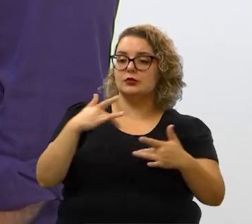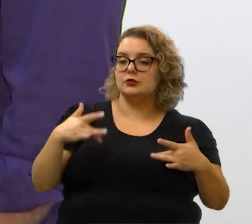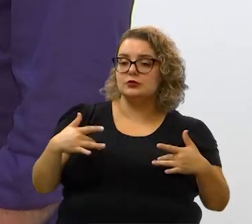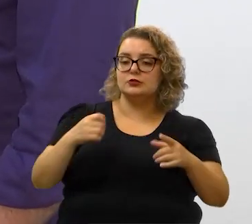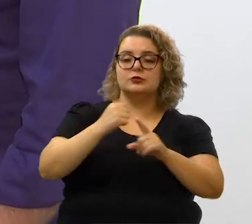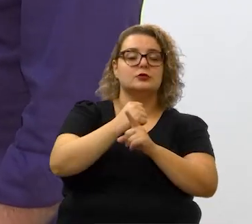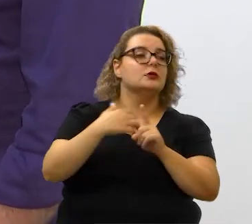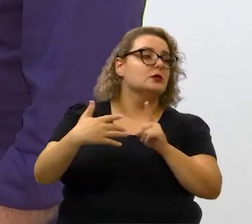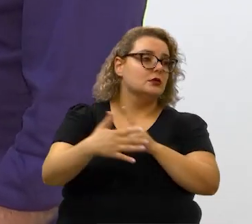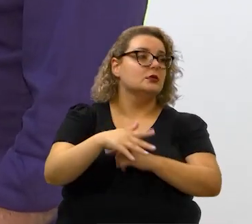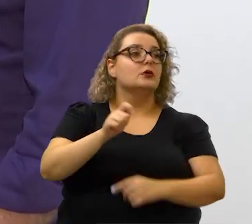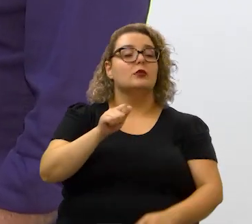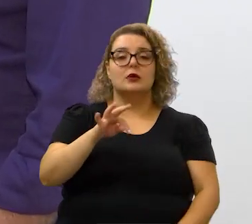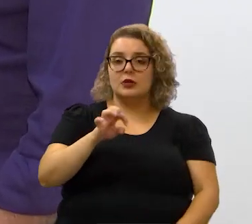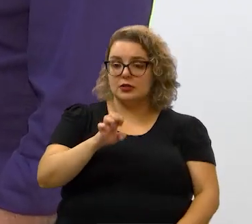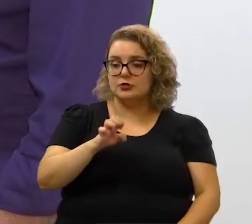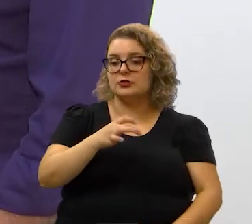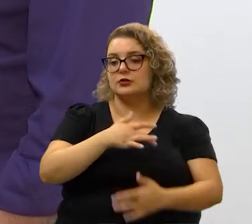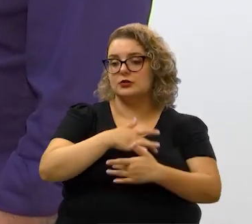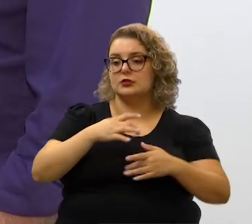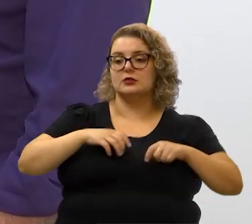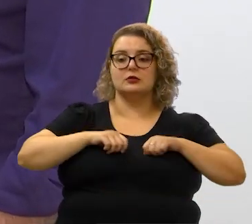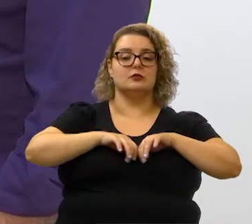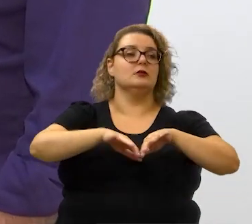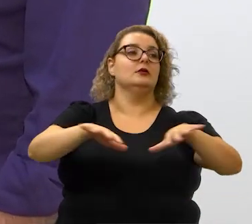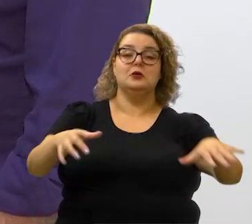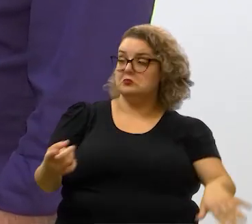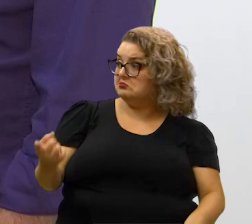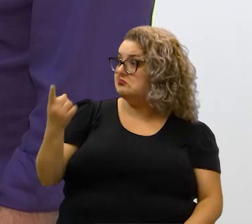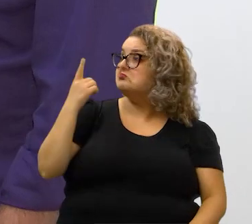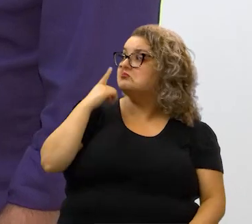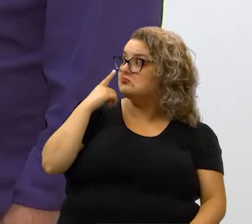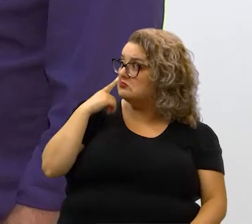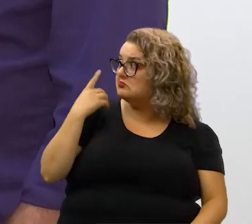sociais. Então, o trabalho do agente de saúde, ele é muito amplo.